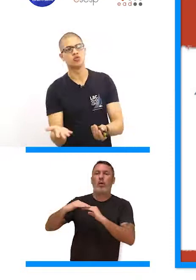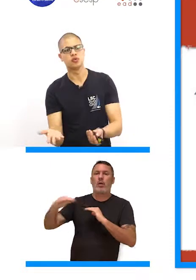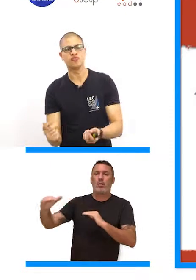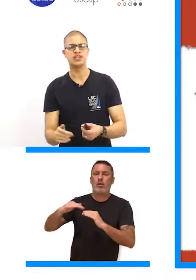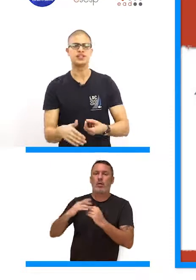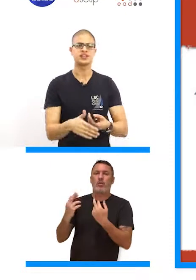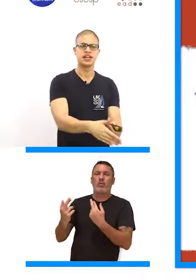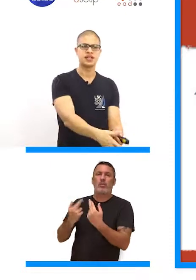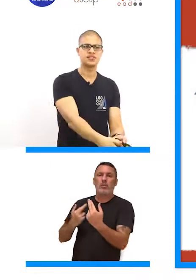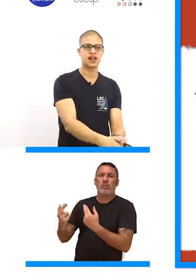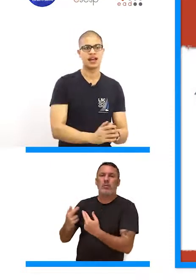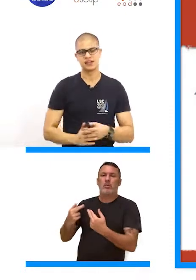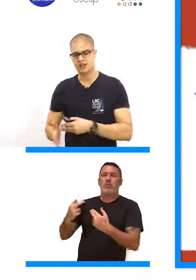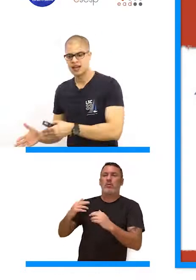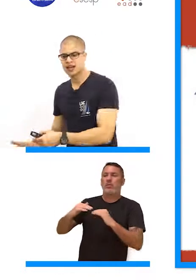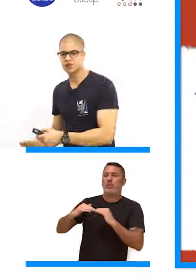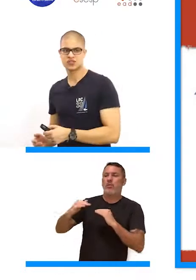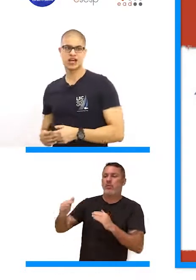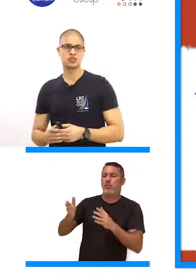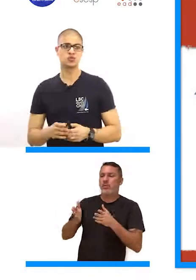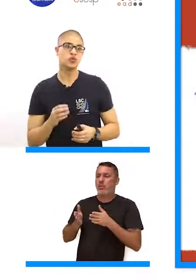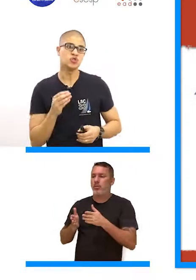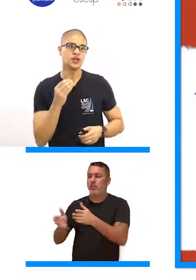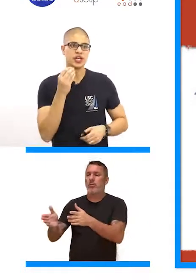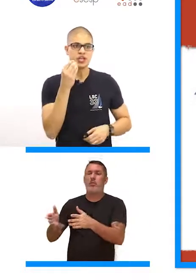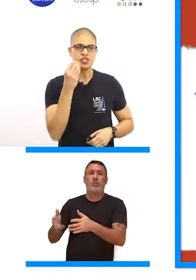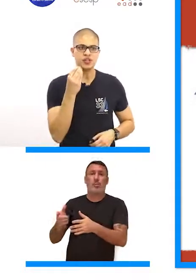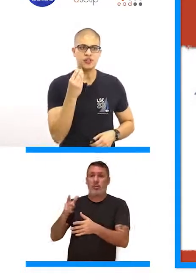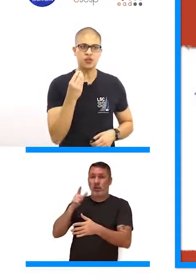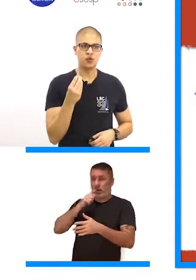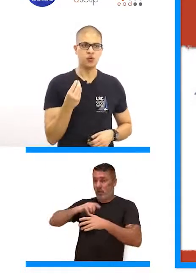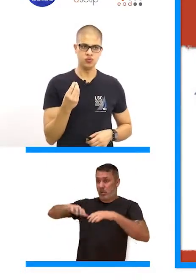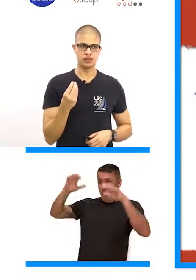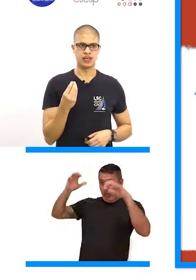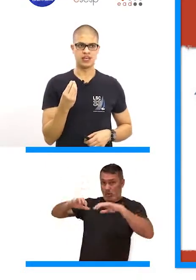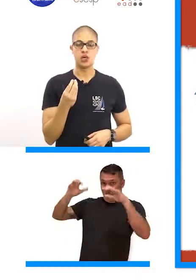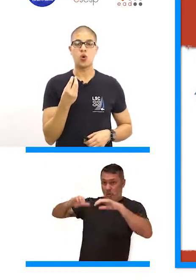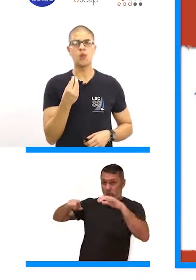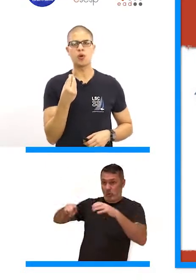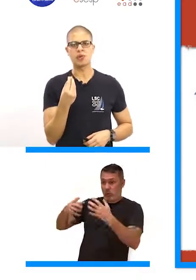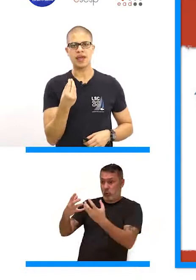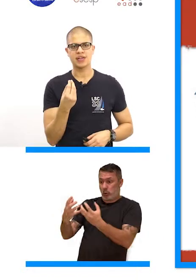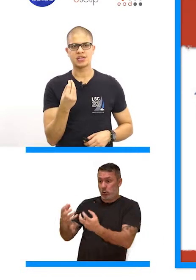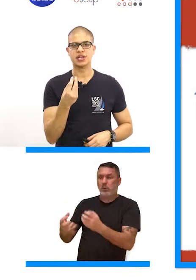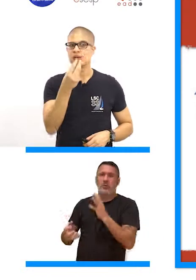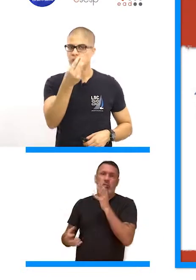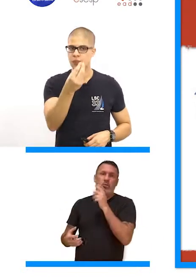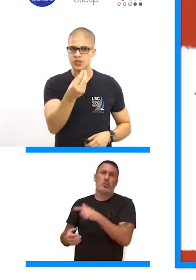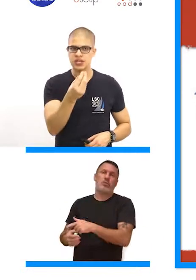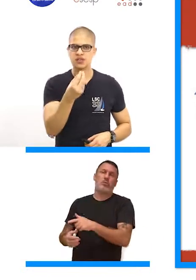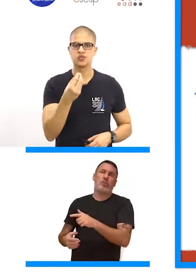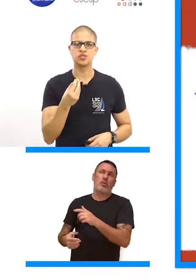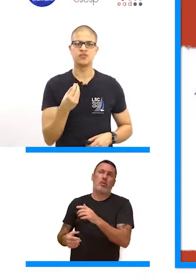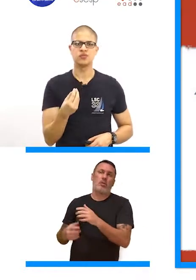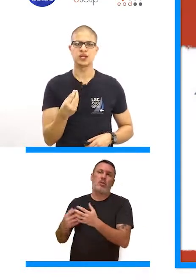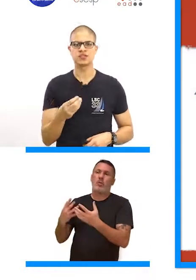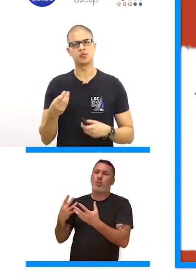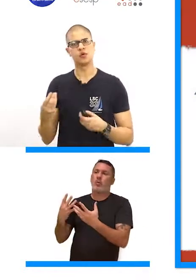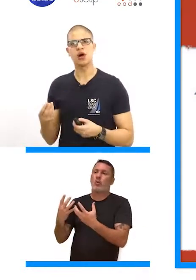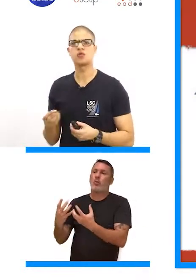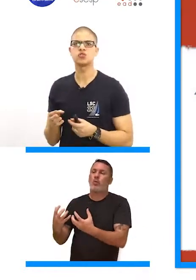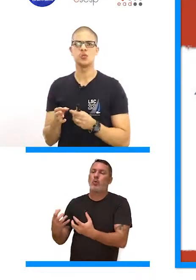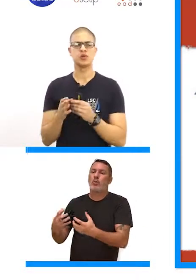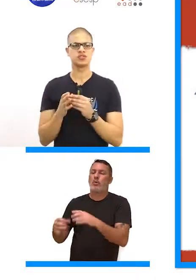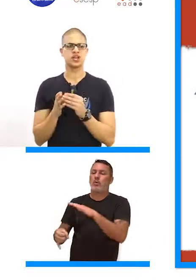asfaltos, rodovias, estradas, calçadas? Tudo isso dificulta e compromete o processo de